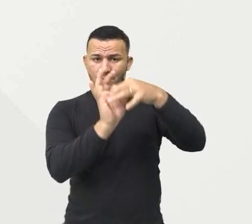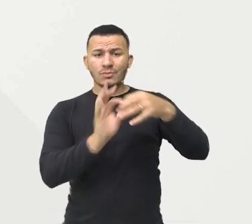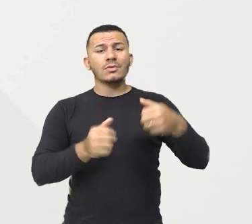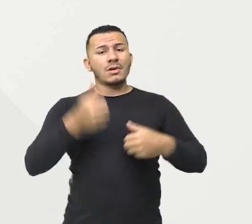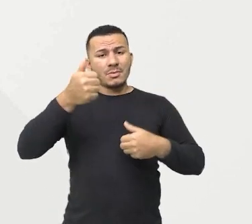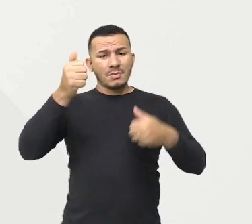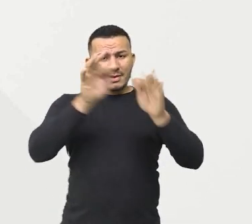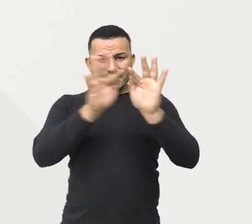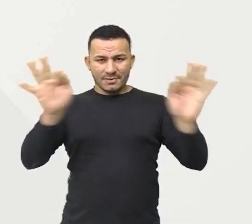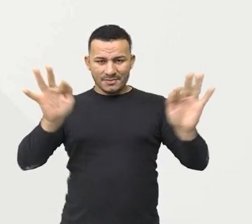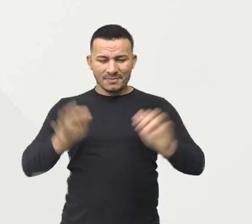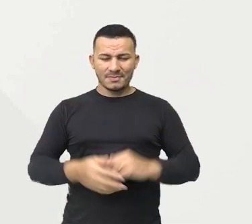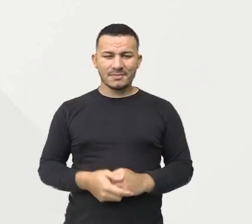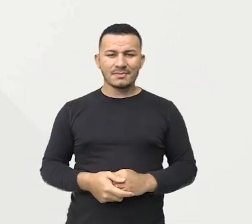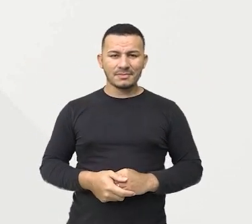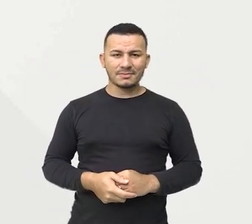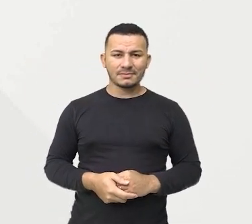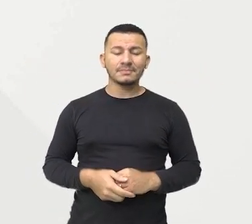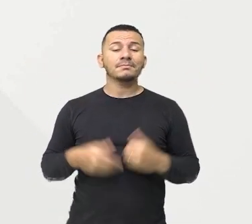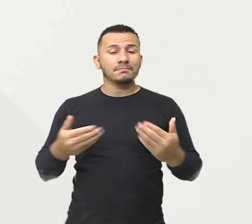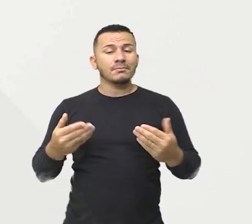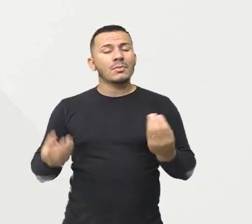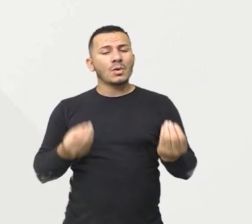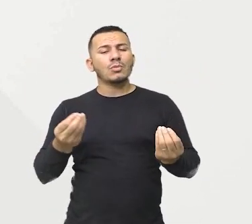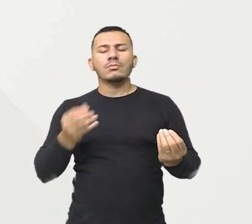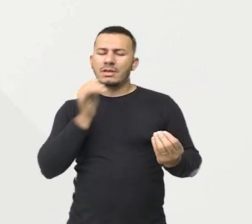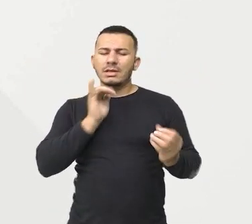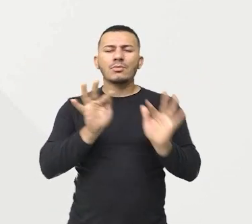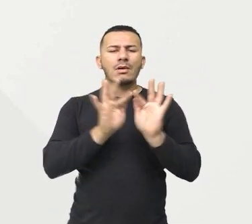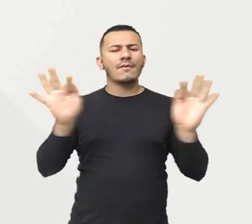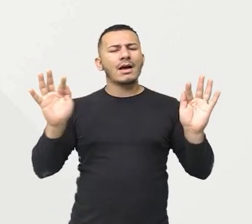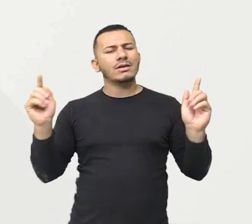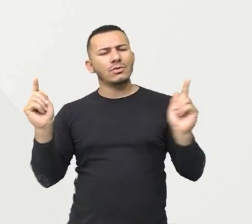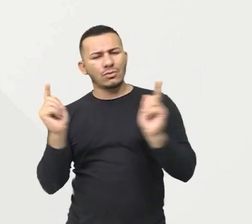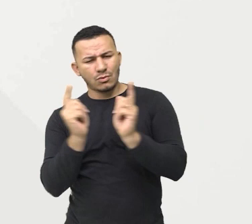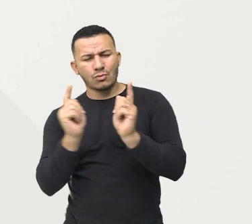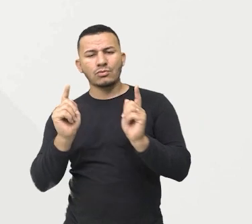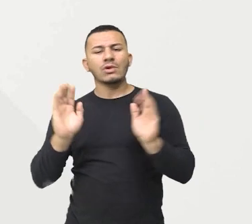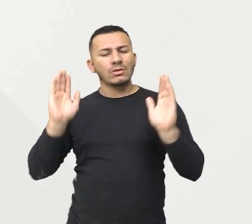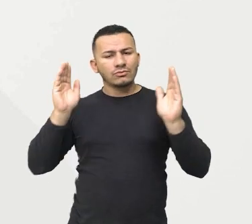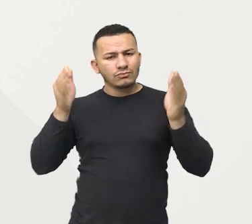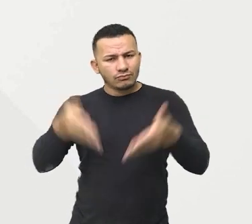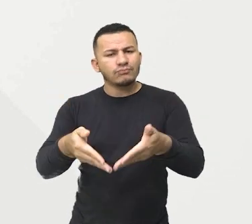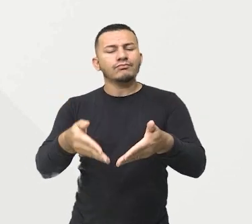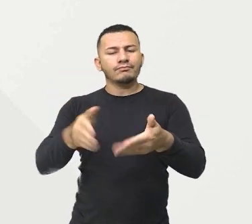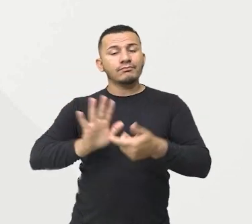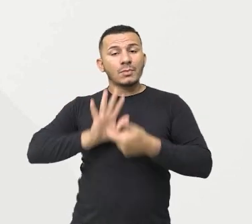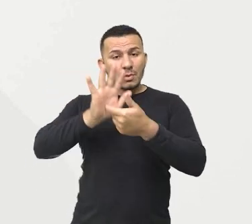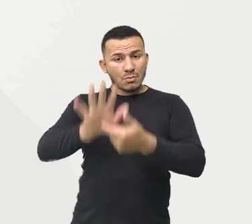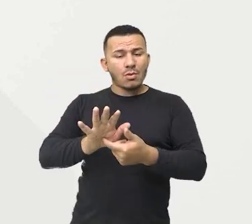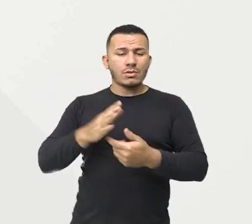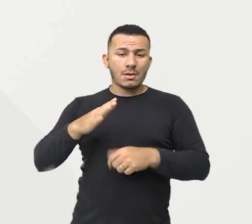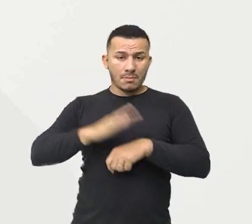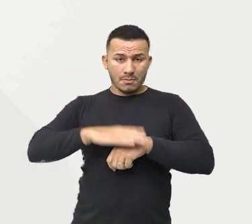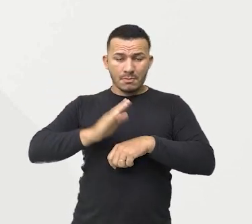Então, fazer uma frase curta, direta e objetiva que exponha a minha opinião sobre o tema